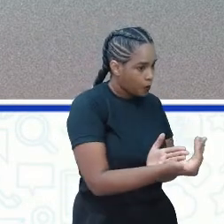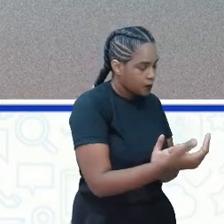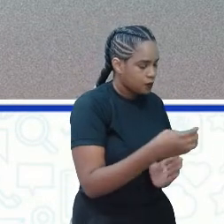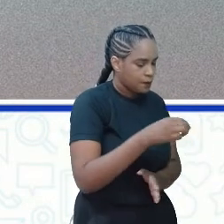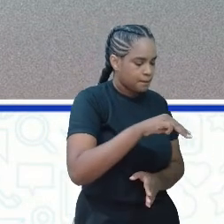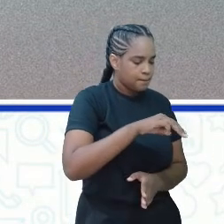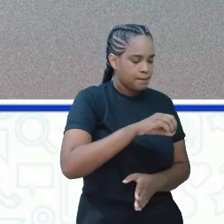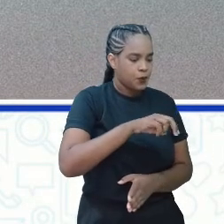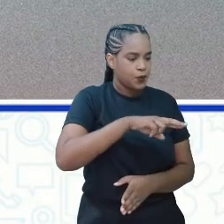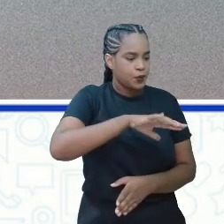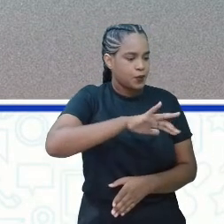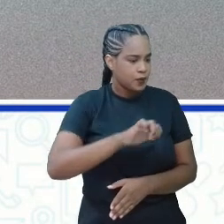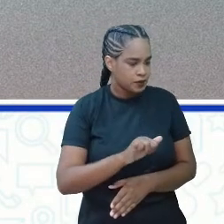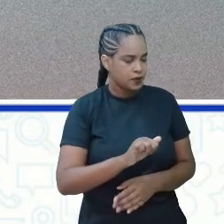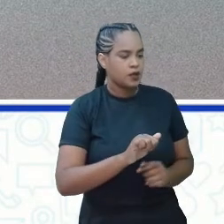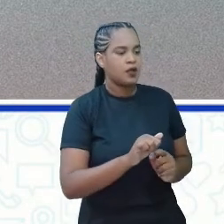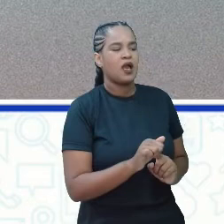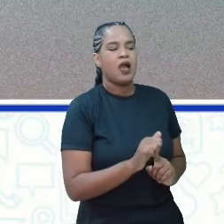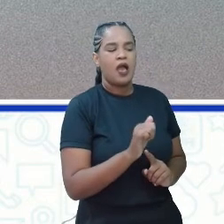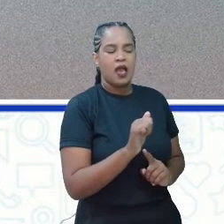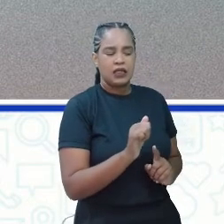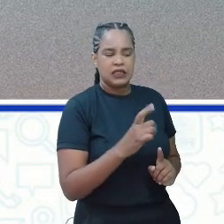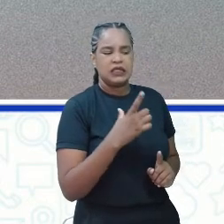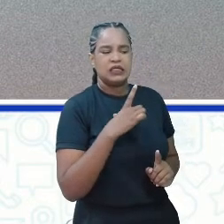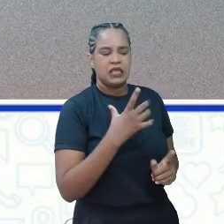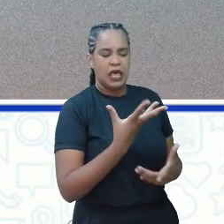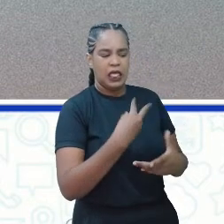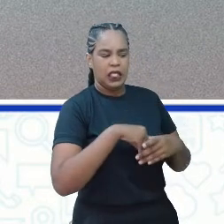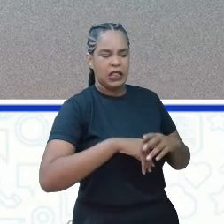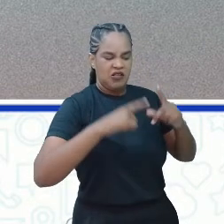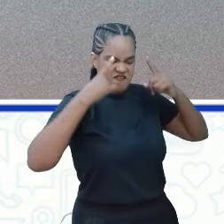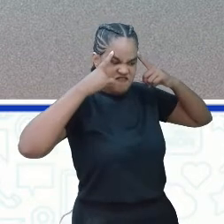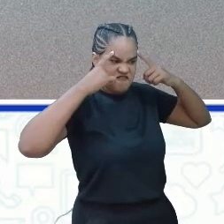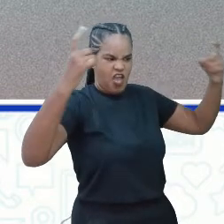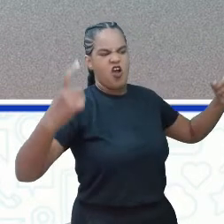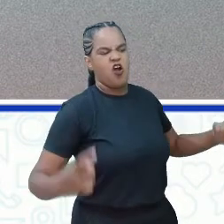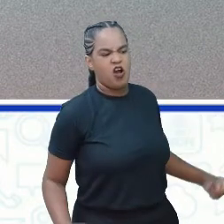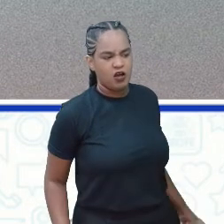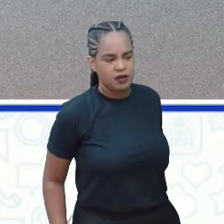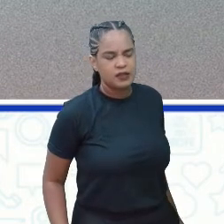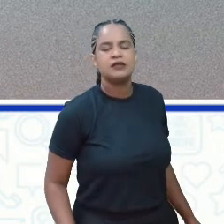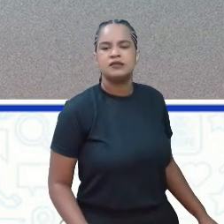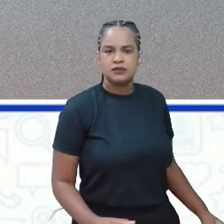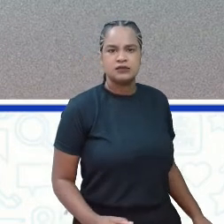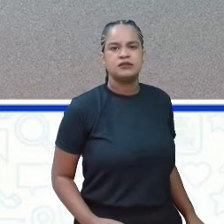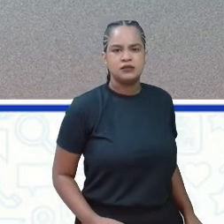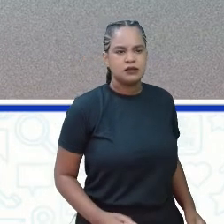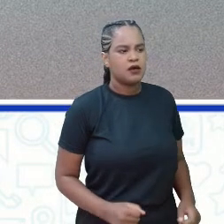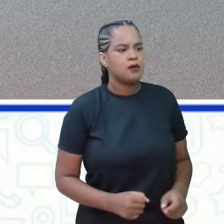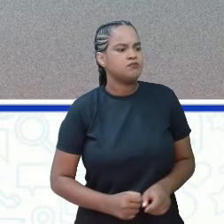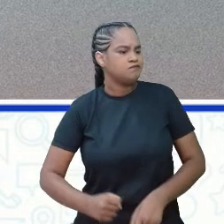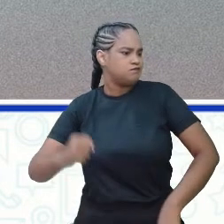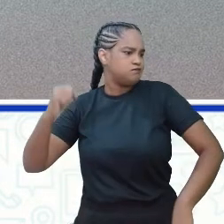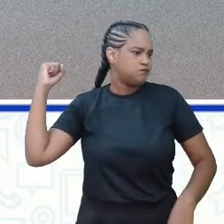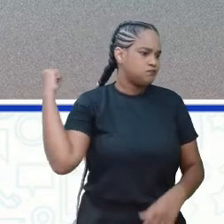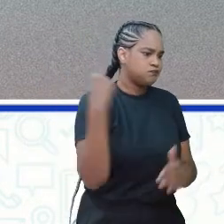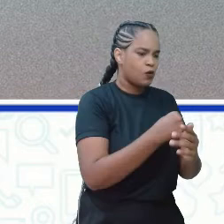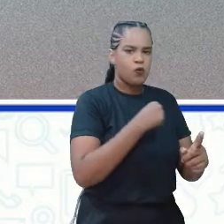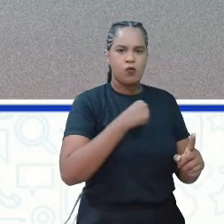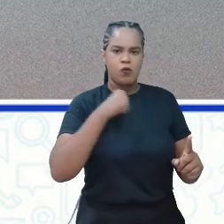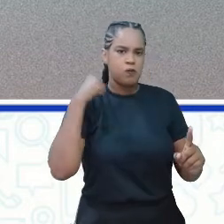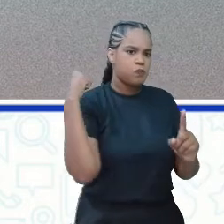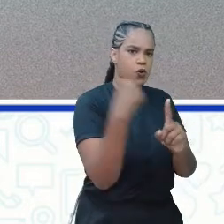Mônica era um pouquinho mais violenta, dava umas pegadas mais doloridas na turminha.